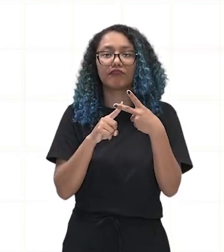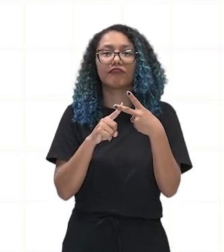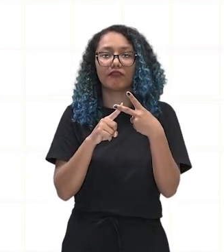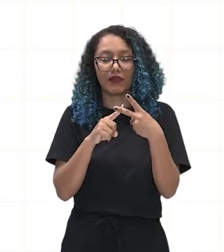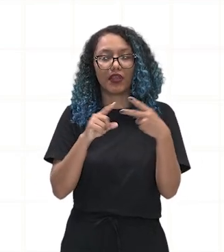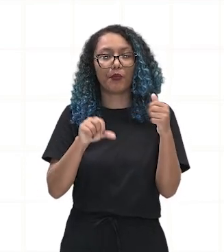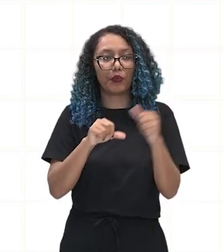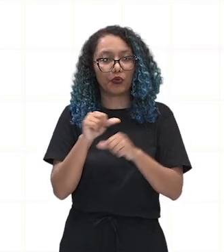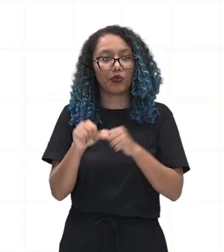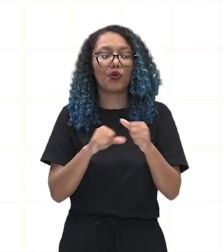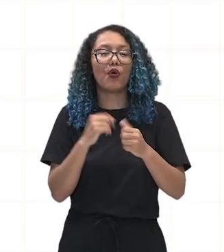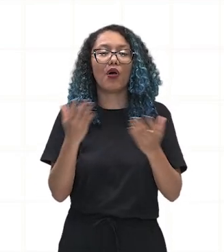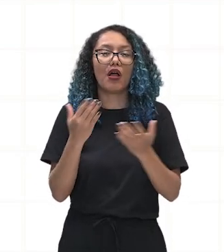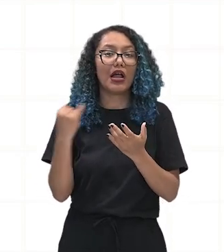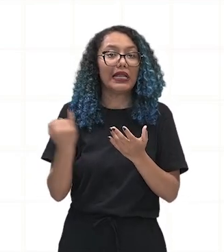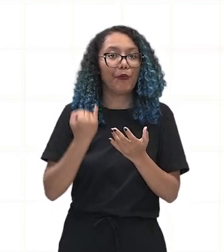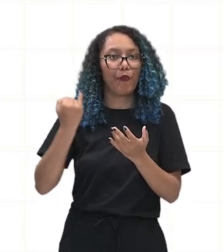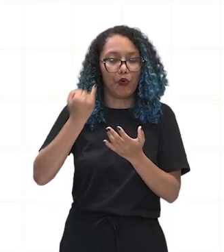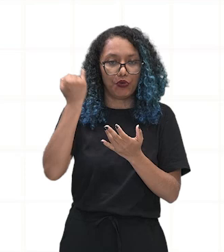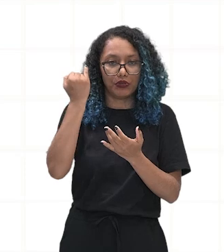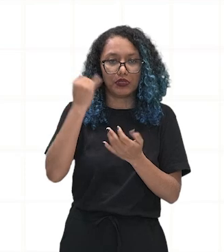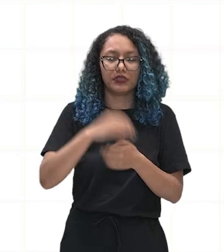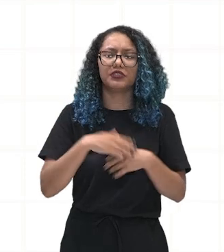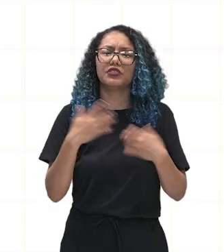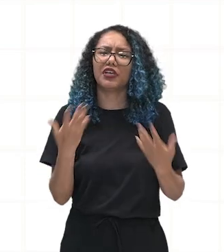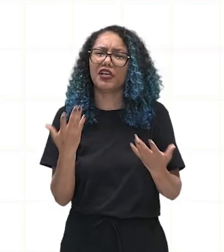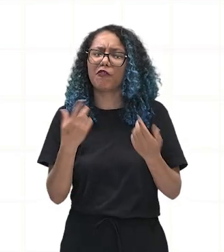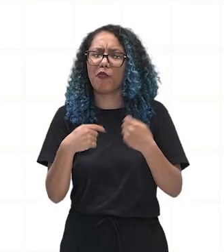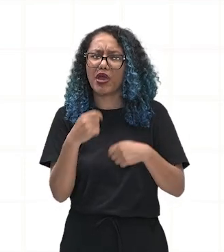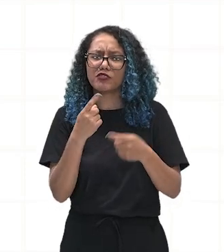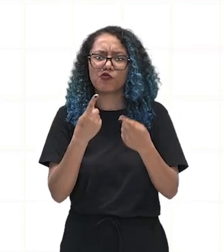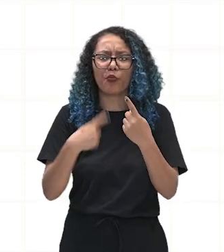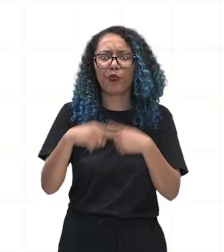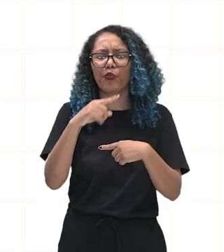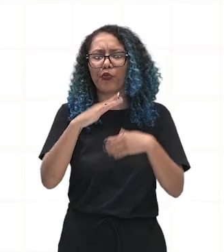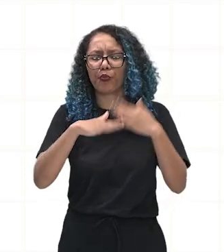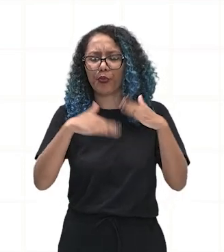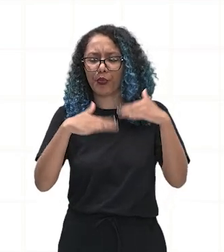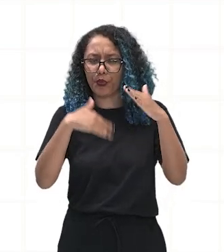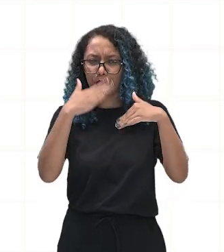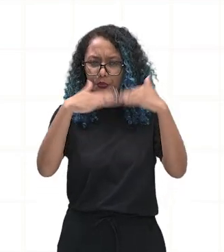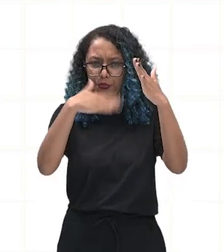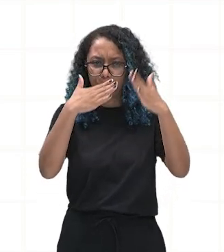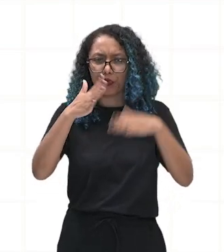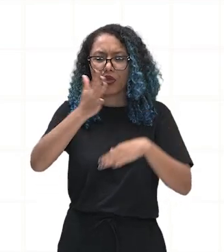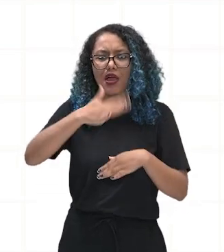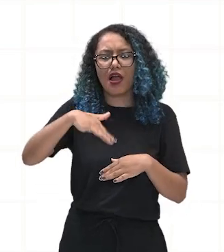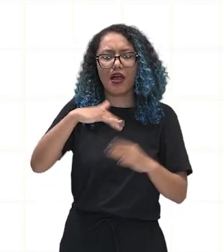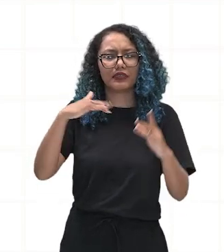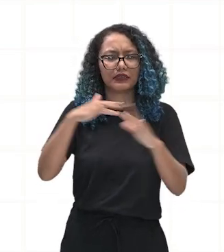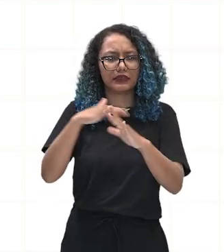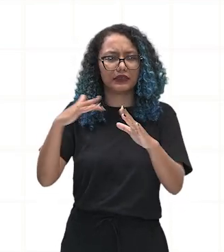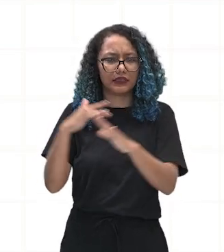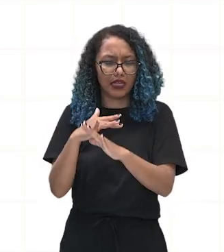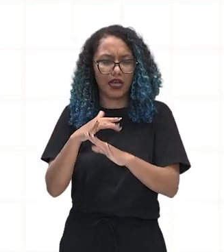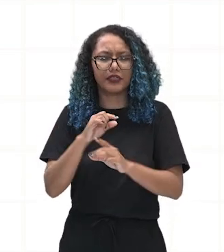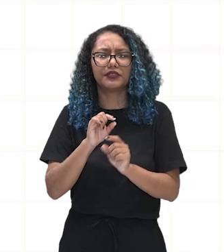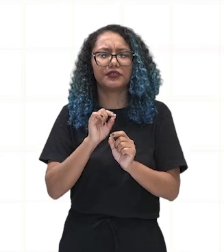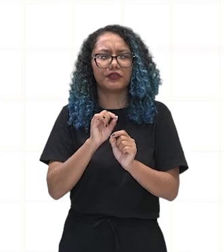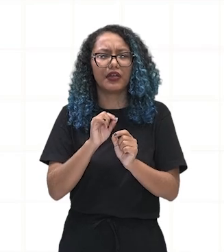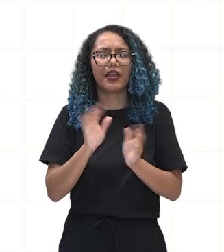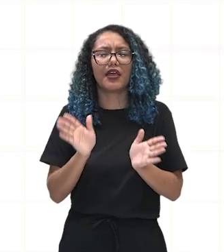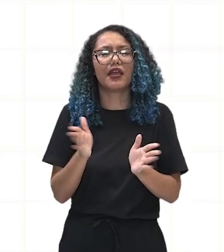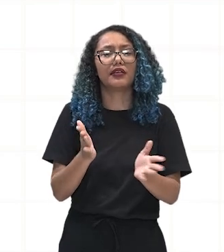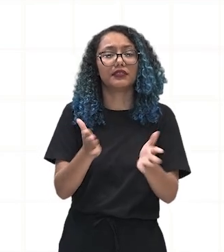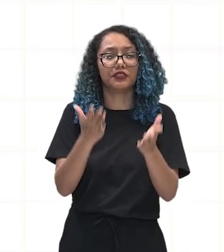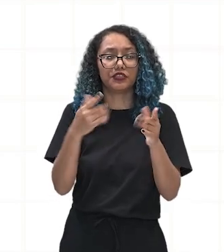muito importantes. E este comércio próspero que começa a surgir nessas cidades acaba contribuindo para